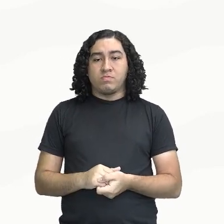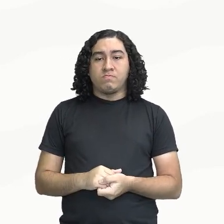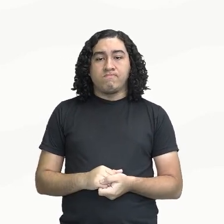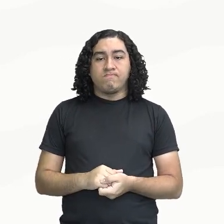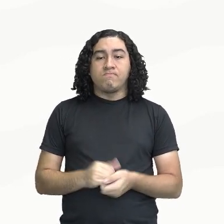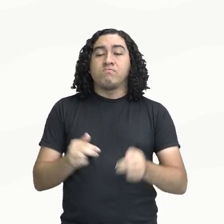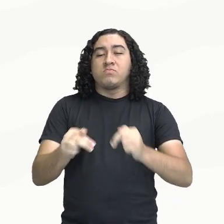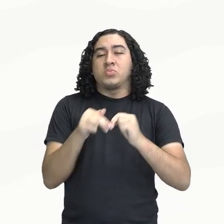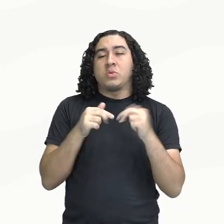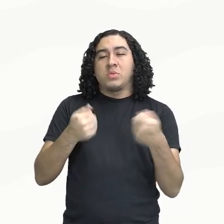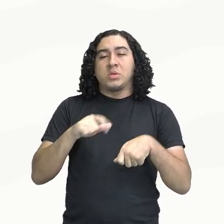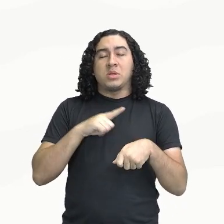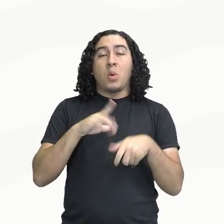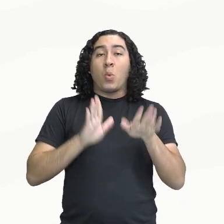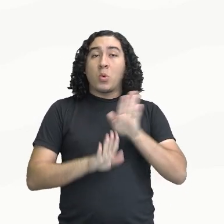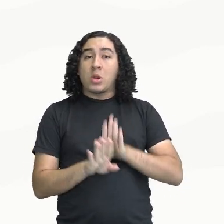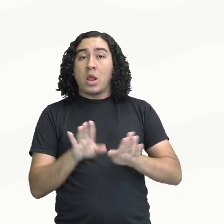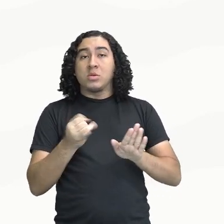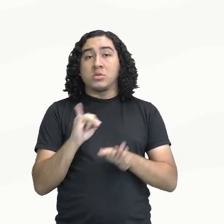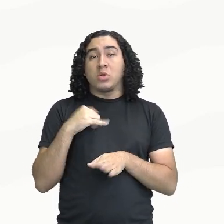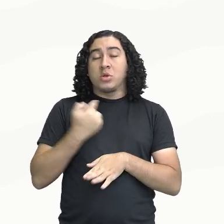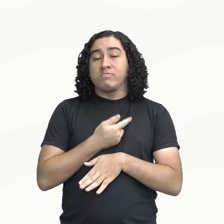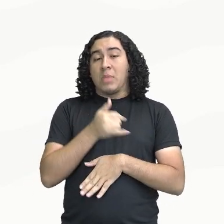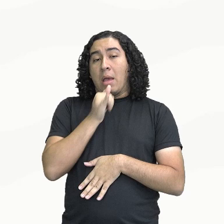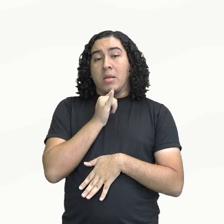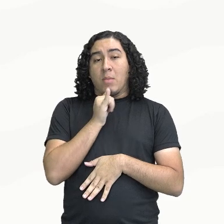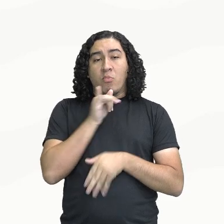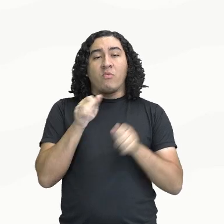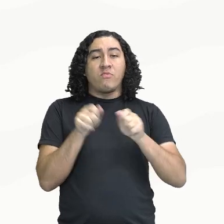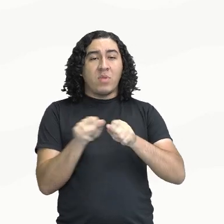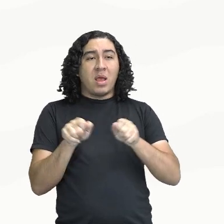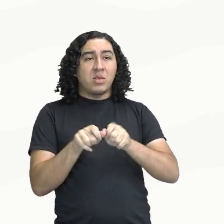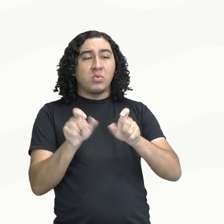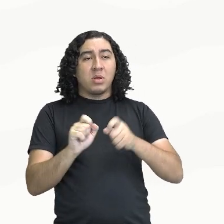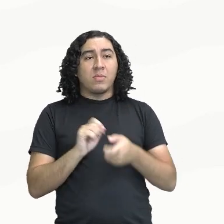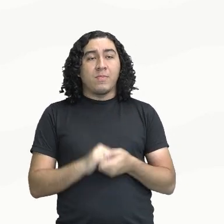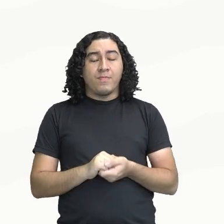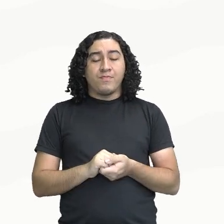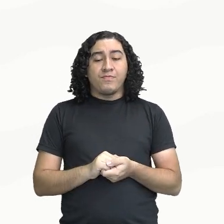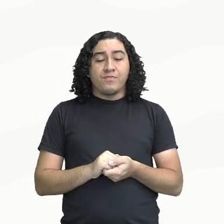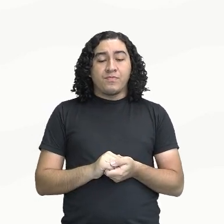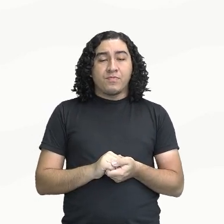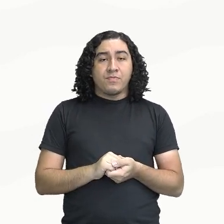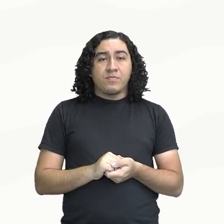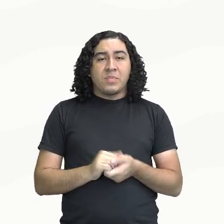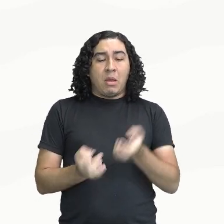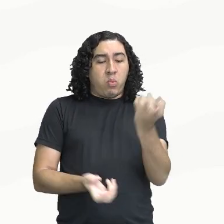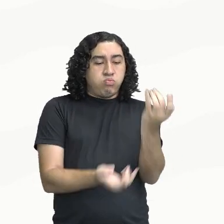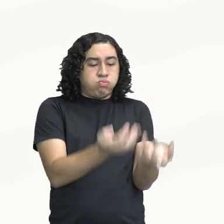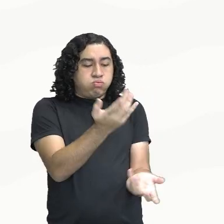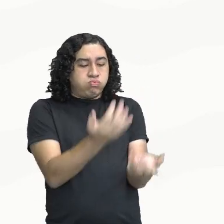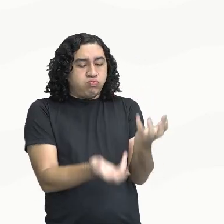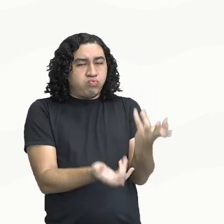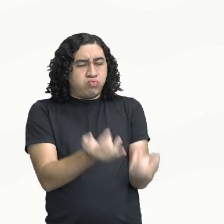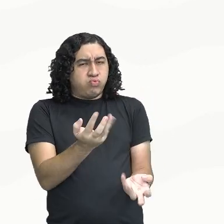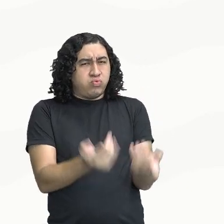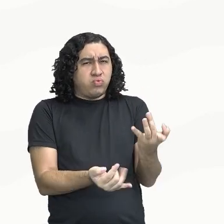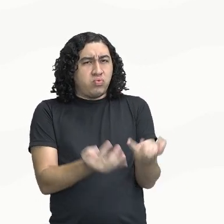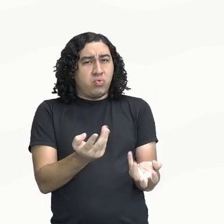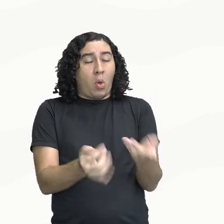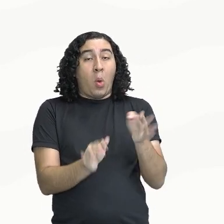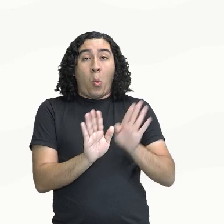que ter bastante cuidado quando a gente vai fazer ali um processo de queima, né? Terminou as plantas, a gente faz o processo de